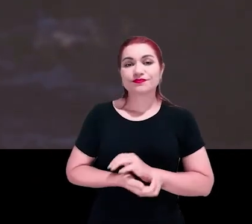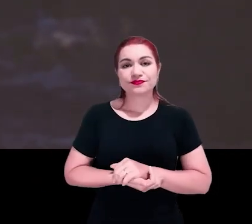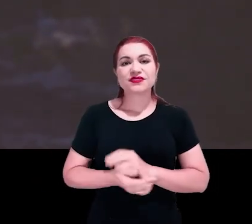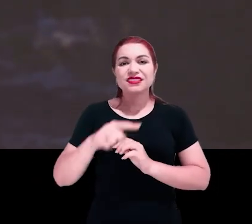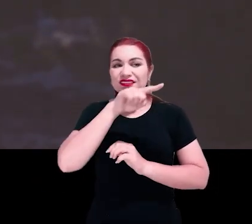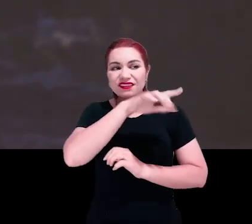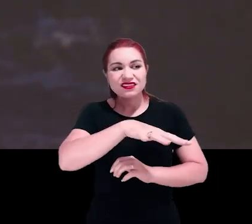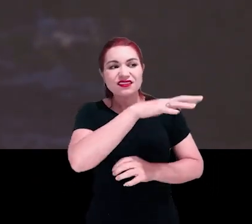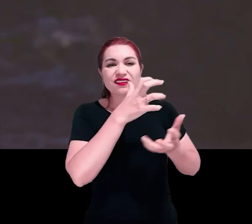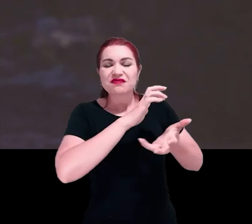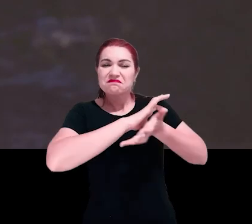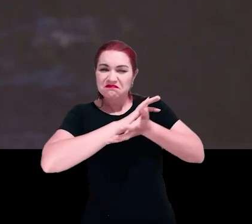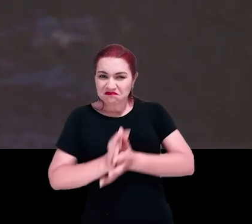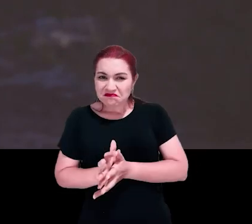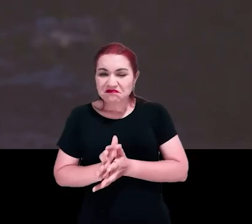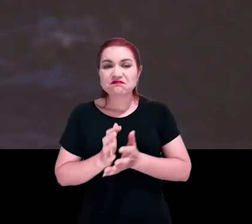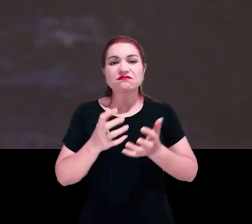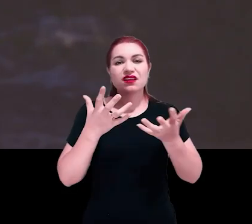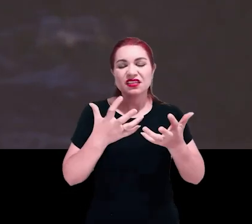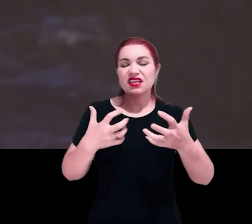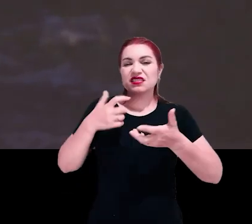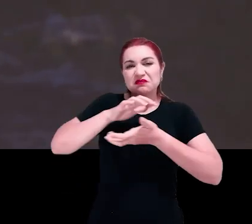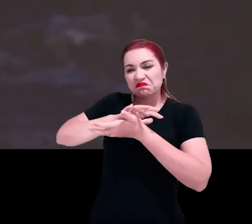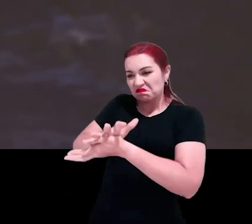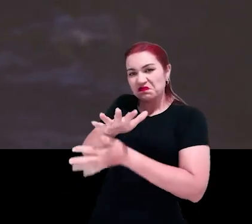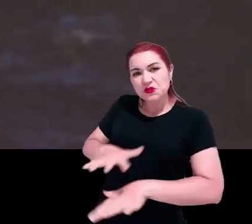querem nos exterminar, nos massacrar.